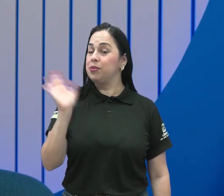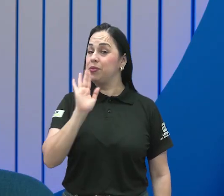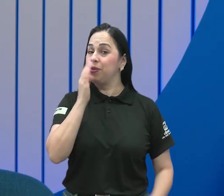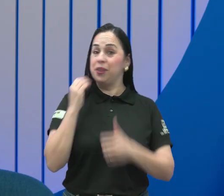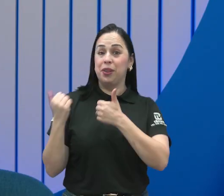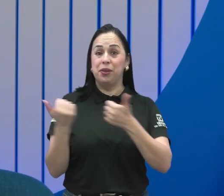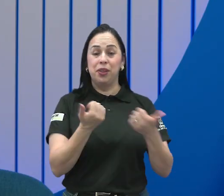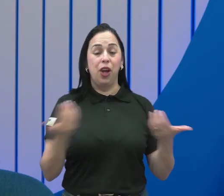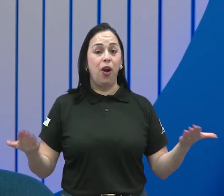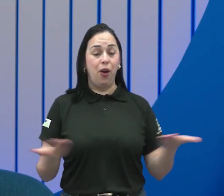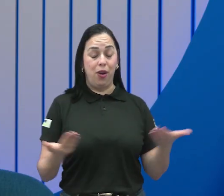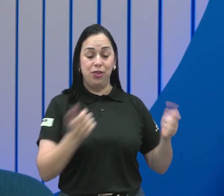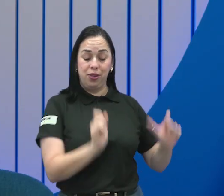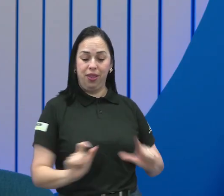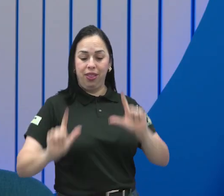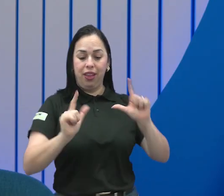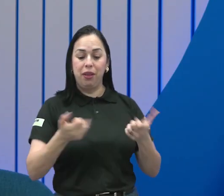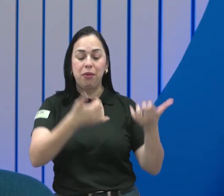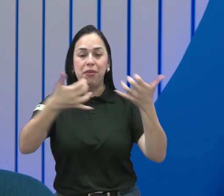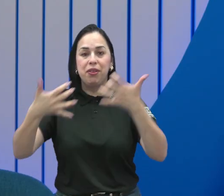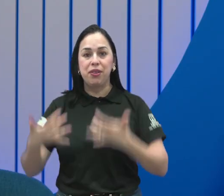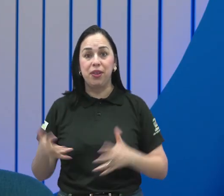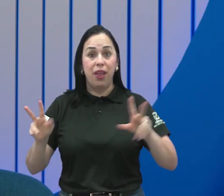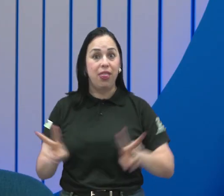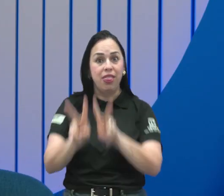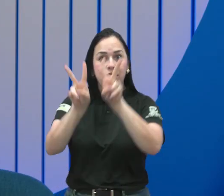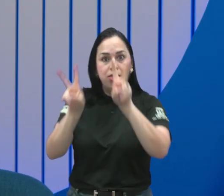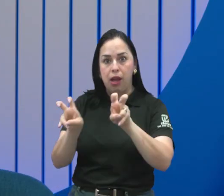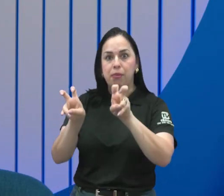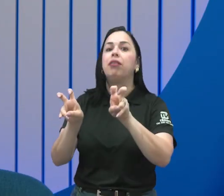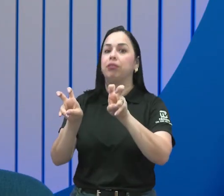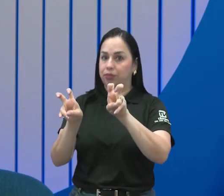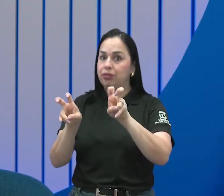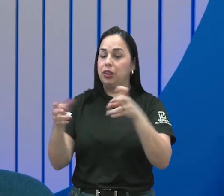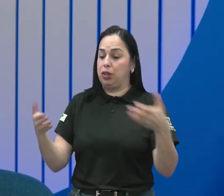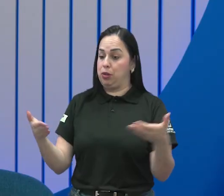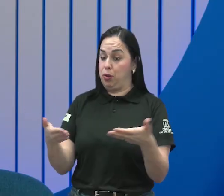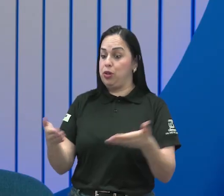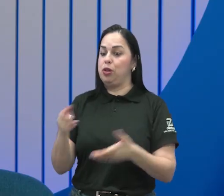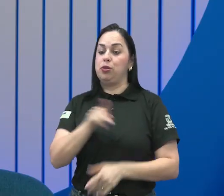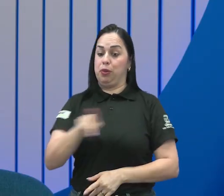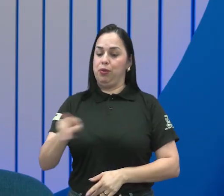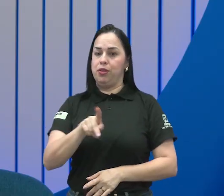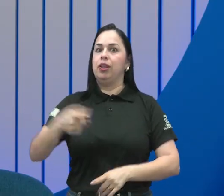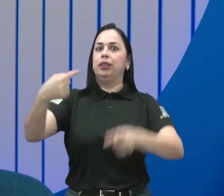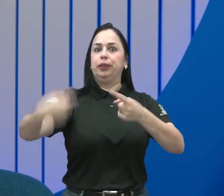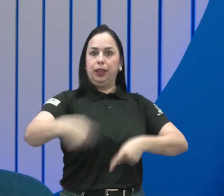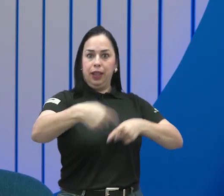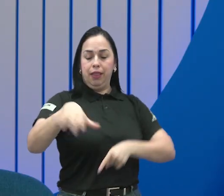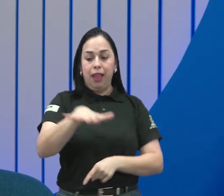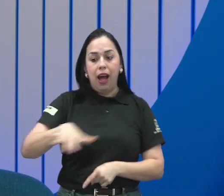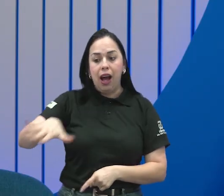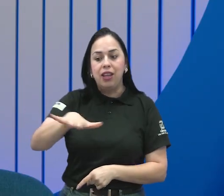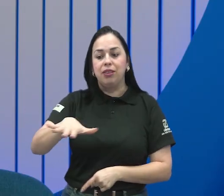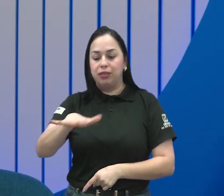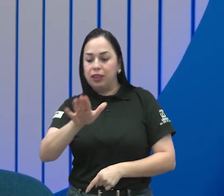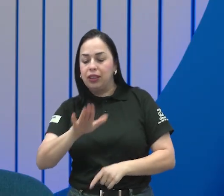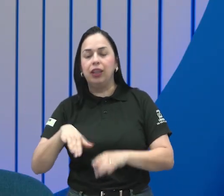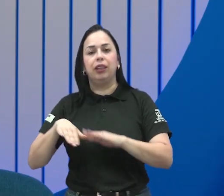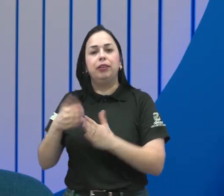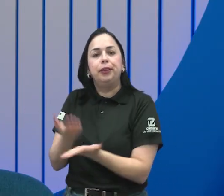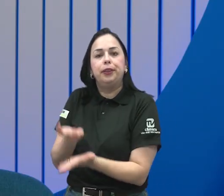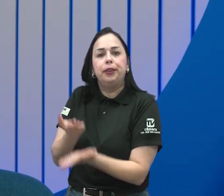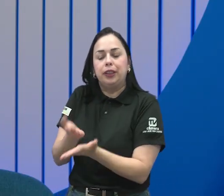Oi, tudo bem? Hoje o Sobre Política fala sobre os desafios atuais dos professores. Da educação básica ao